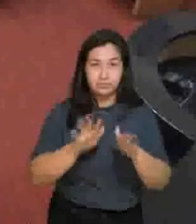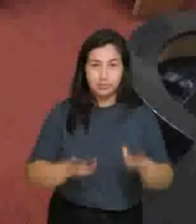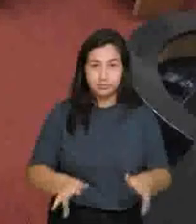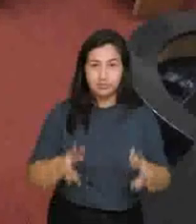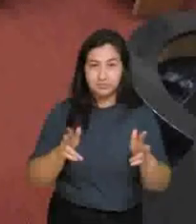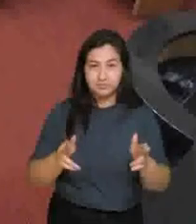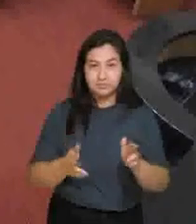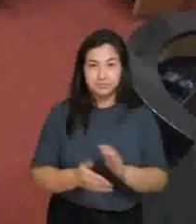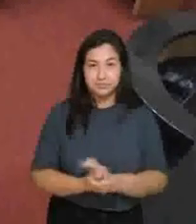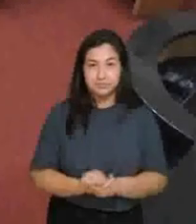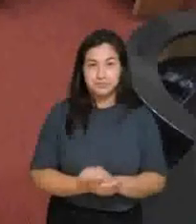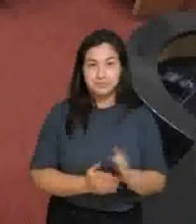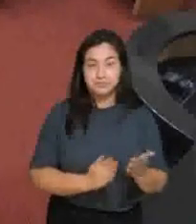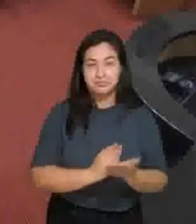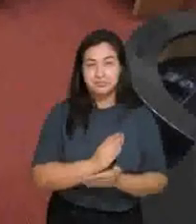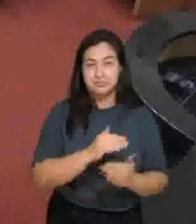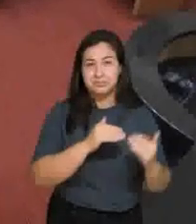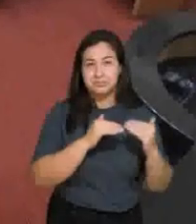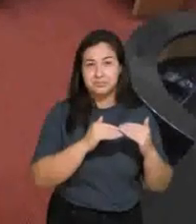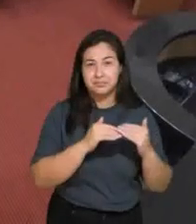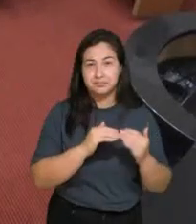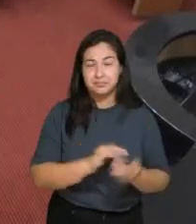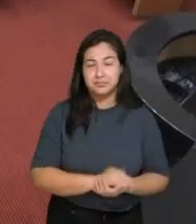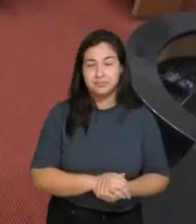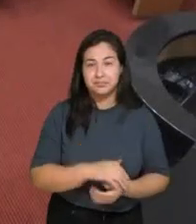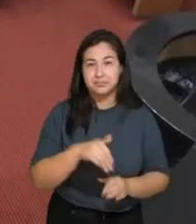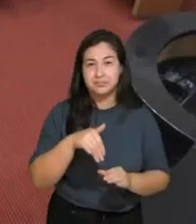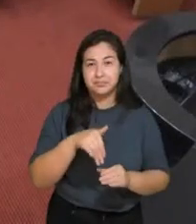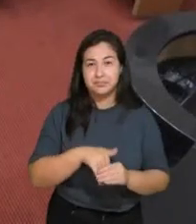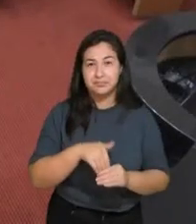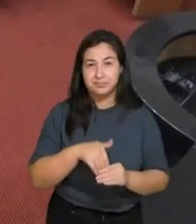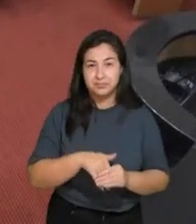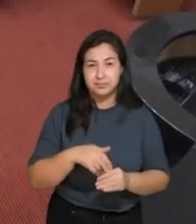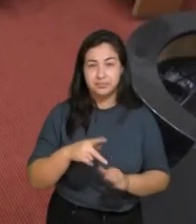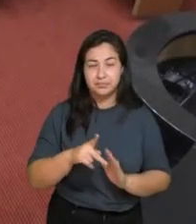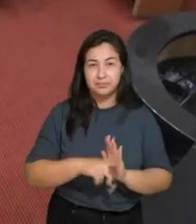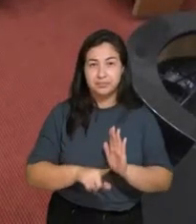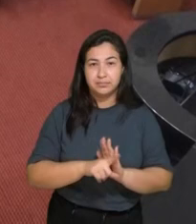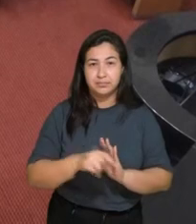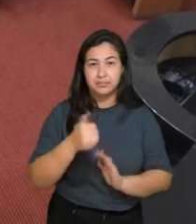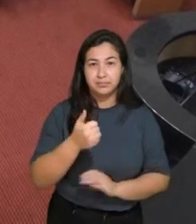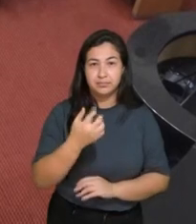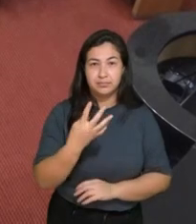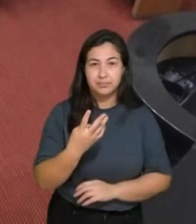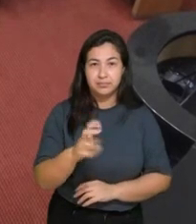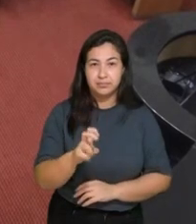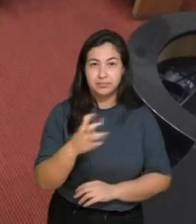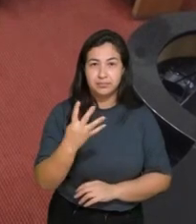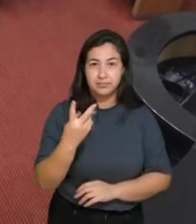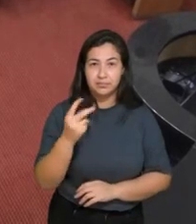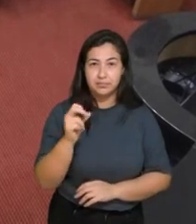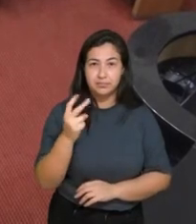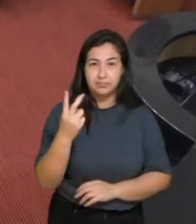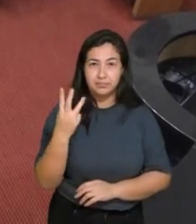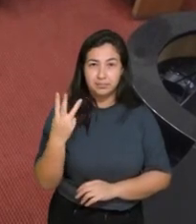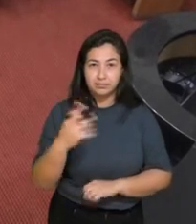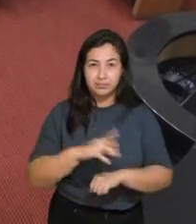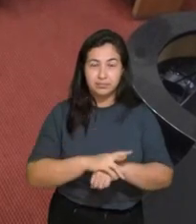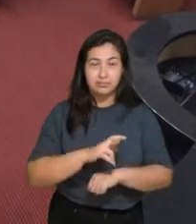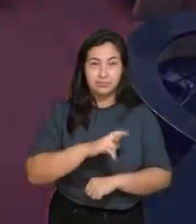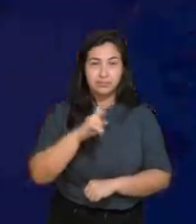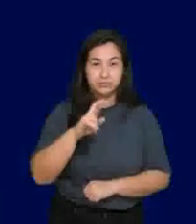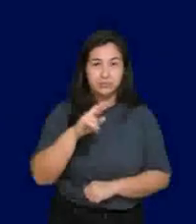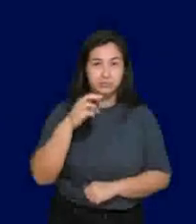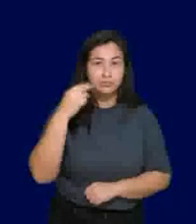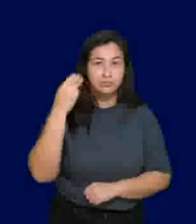encontram. Aprovado por unanimidade. Votação da redação final do projeto de lei 154/2023, autoria do deputado Márcio Machado, altera a